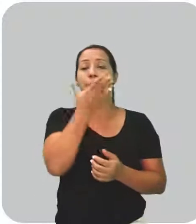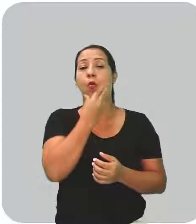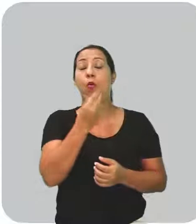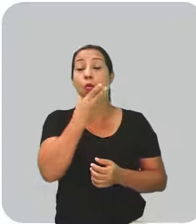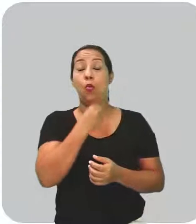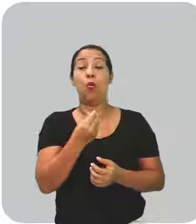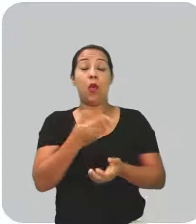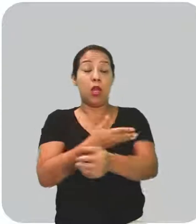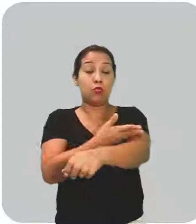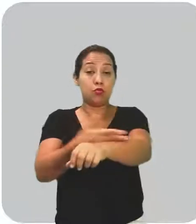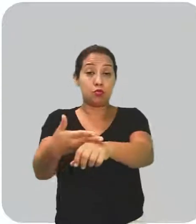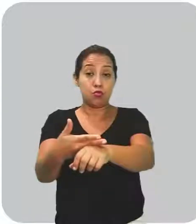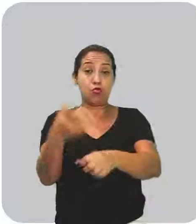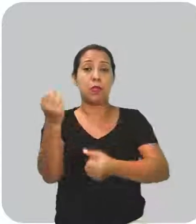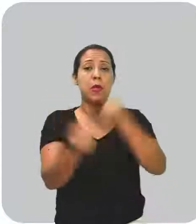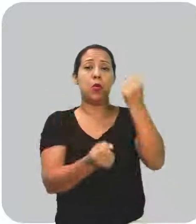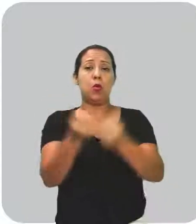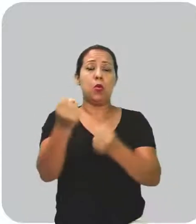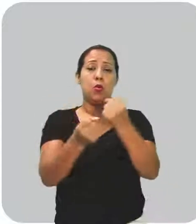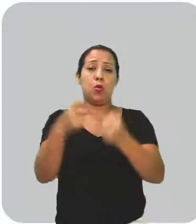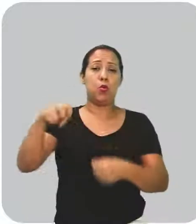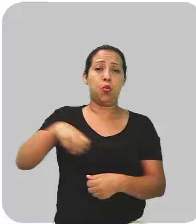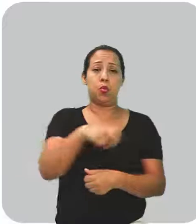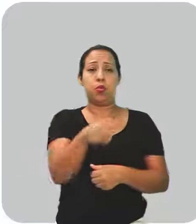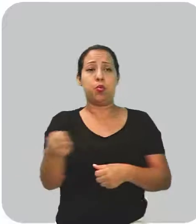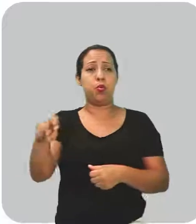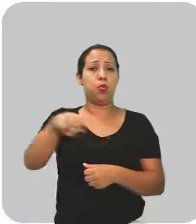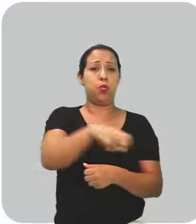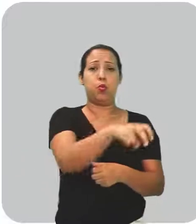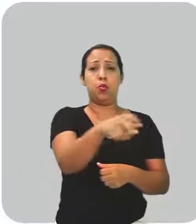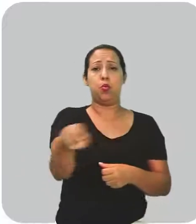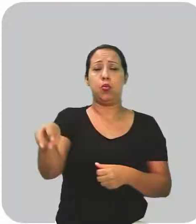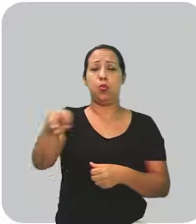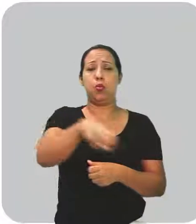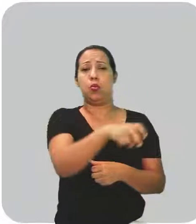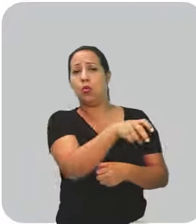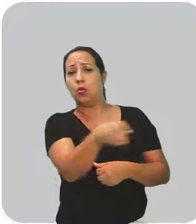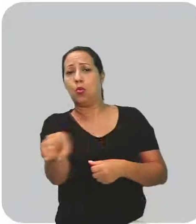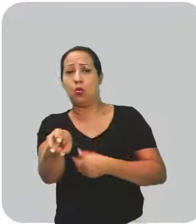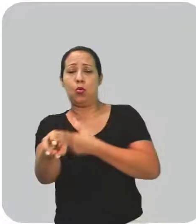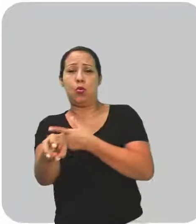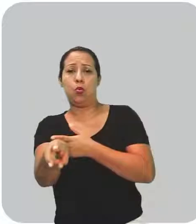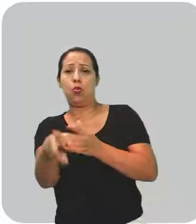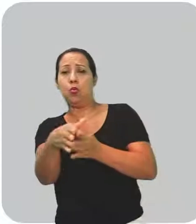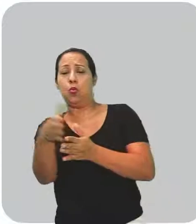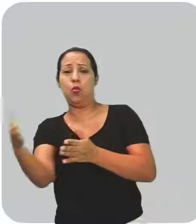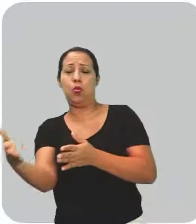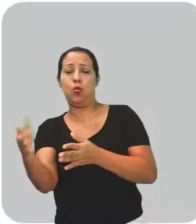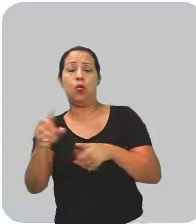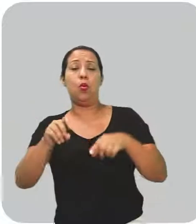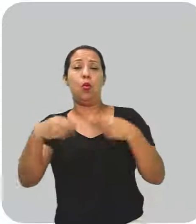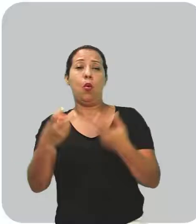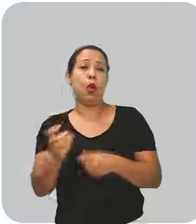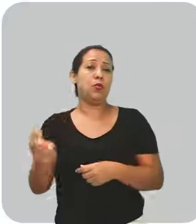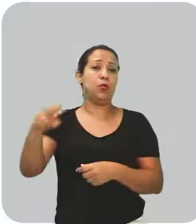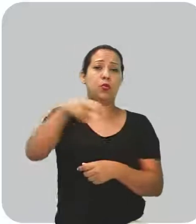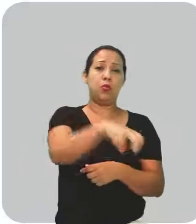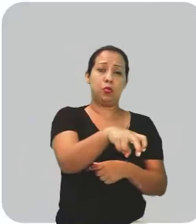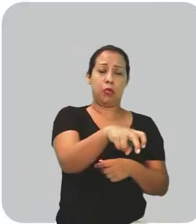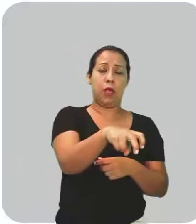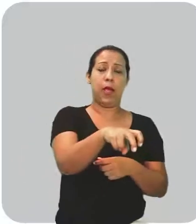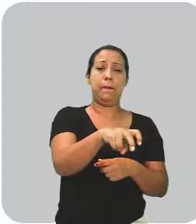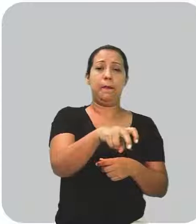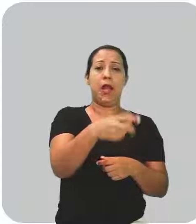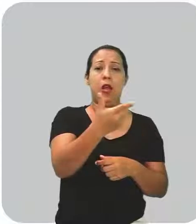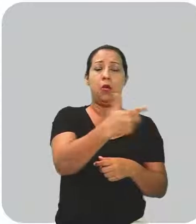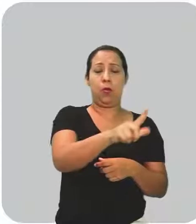em zigue-zague e jogar o carro para o acostamento ou até atravessar para outra pista,